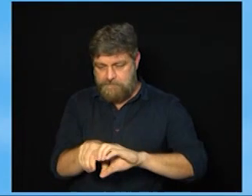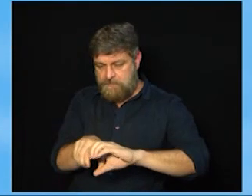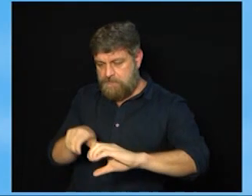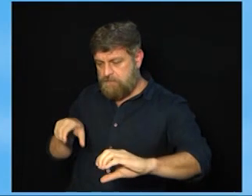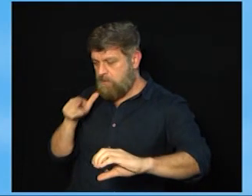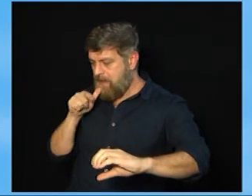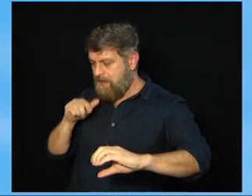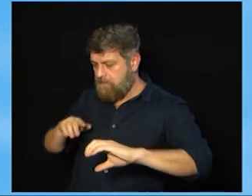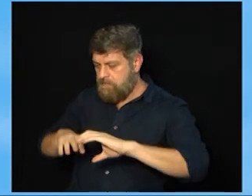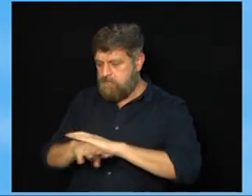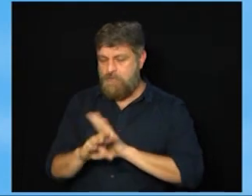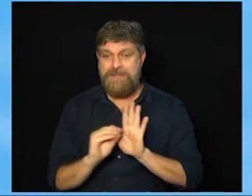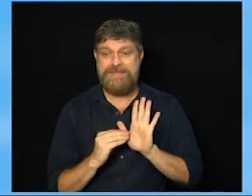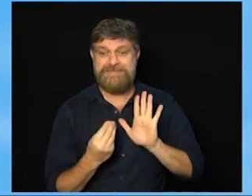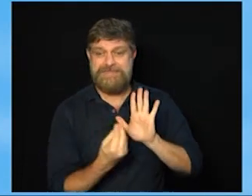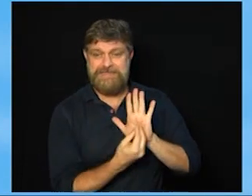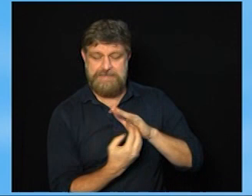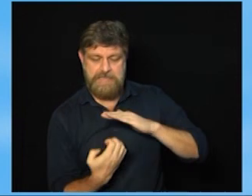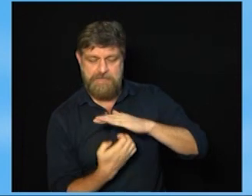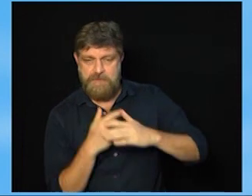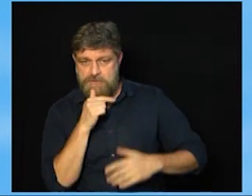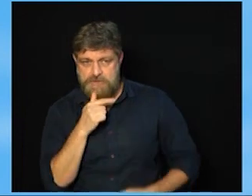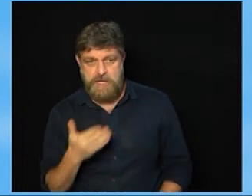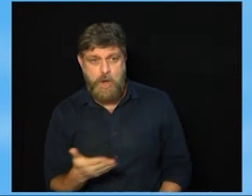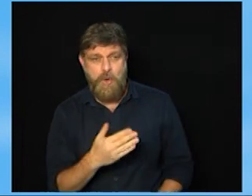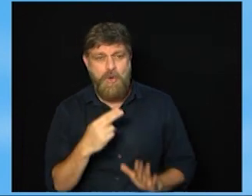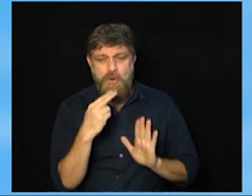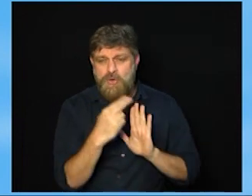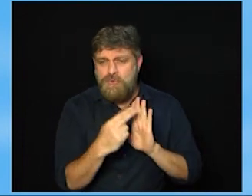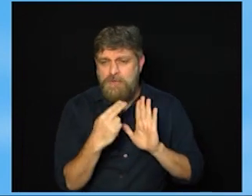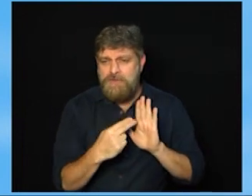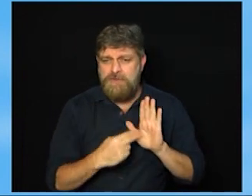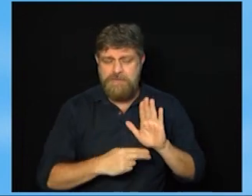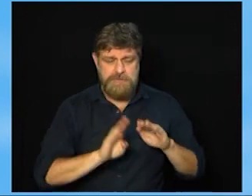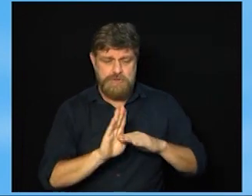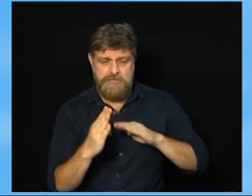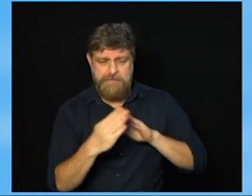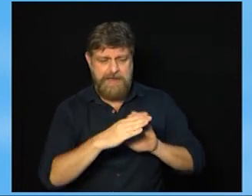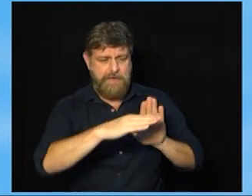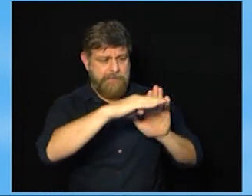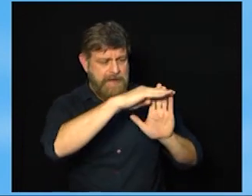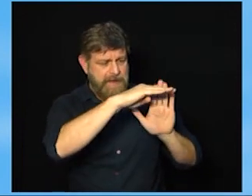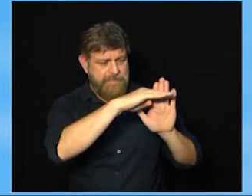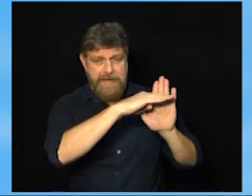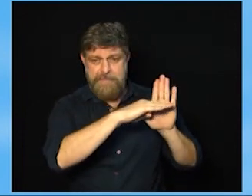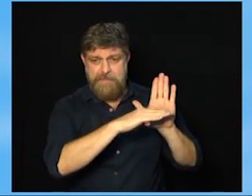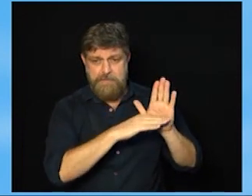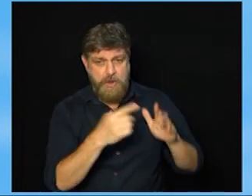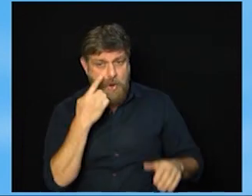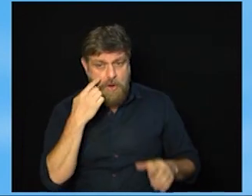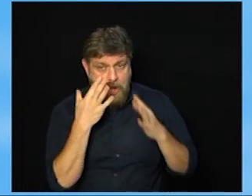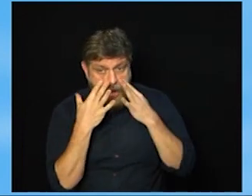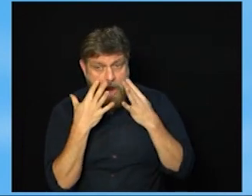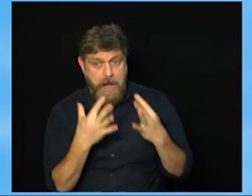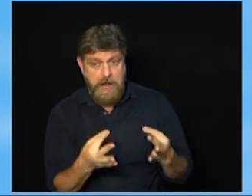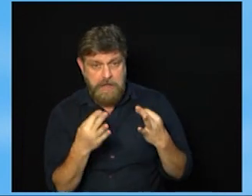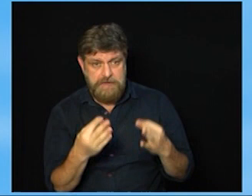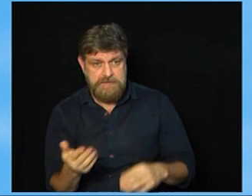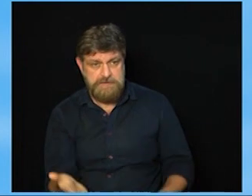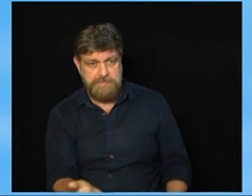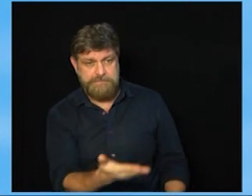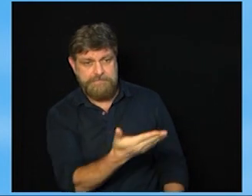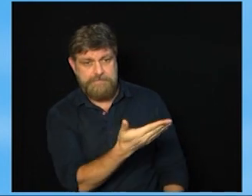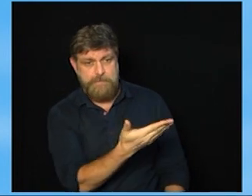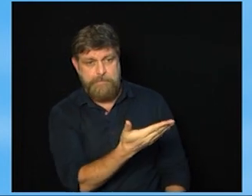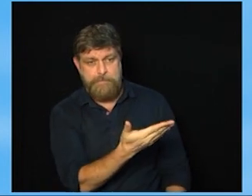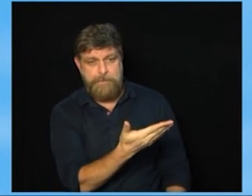redes da sanasa Então olha Jardim Centenário núcleo residencial o cenário o loteamento Dom Paulo